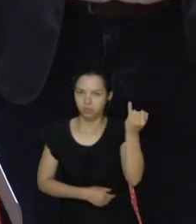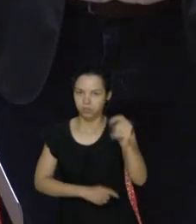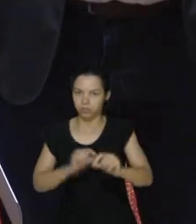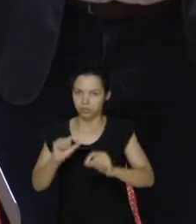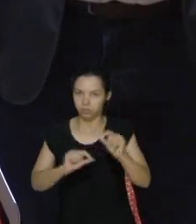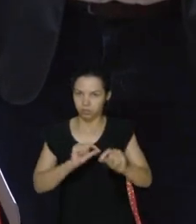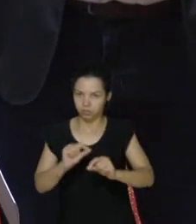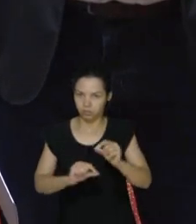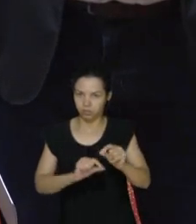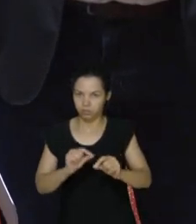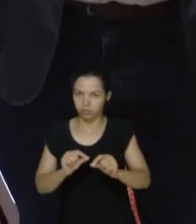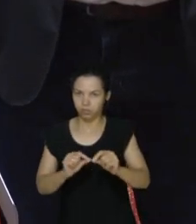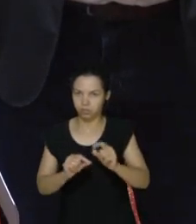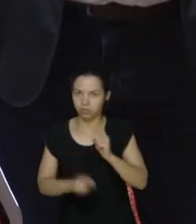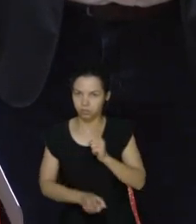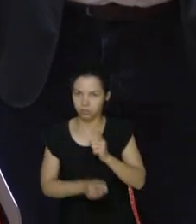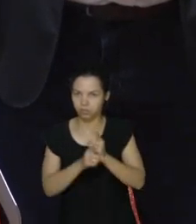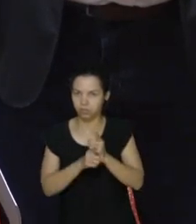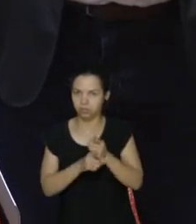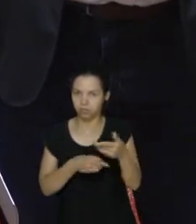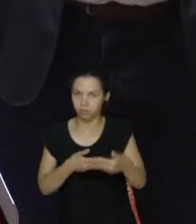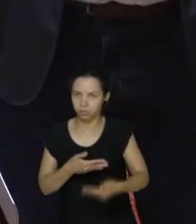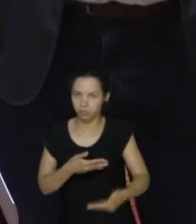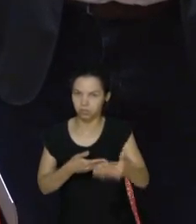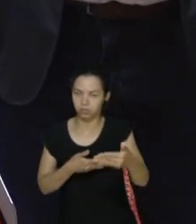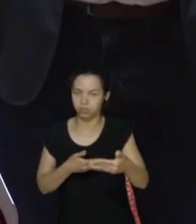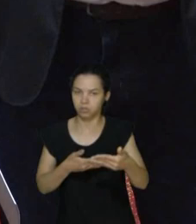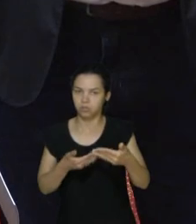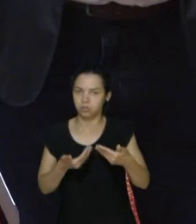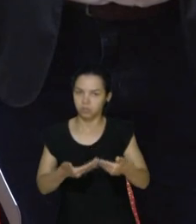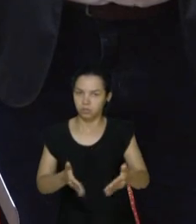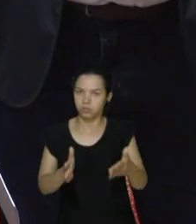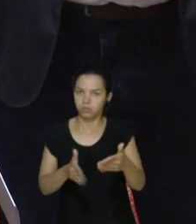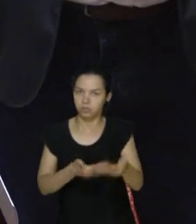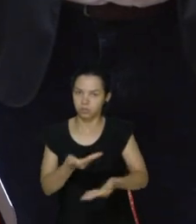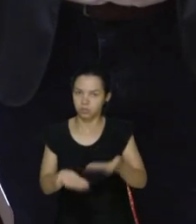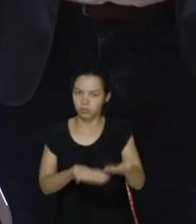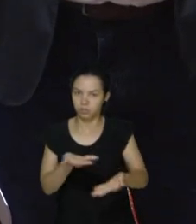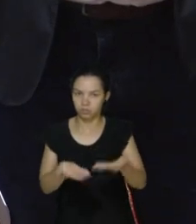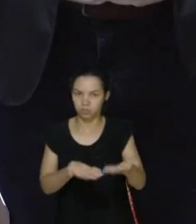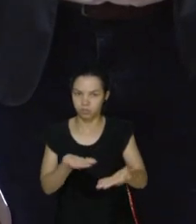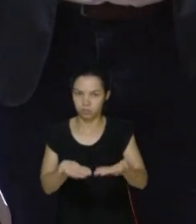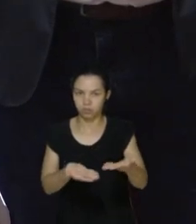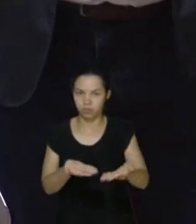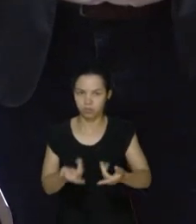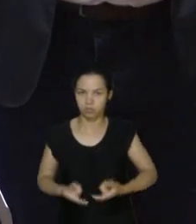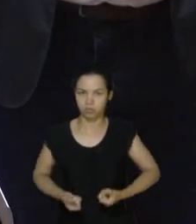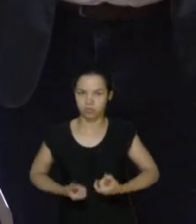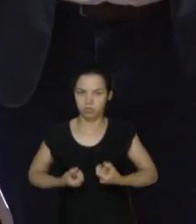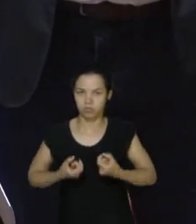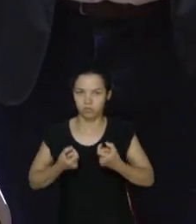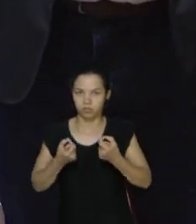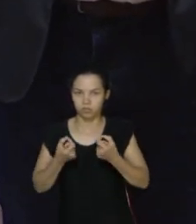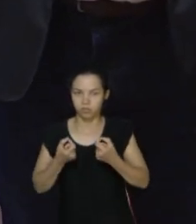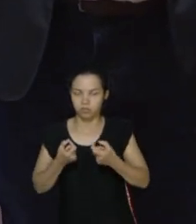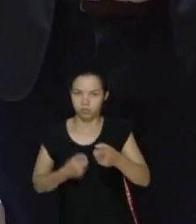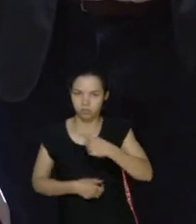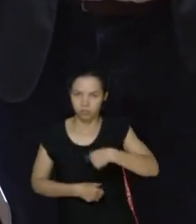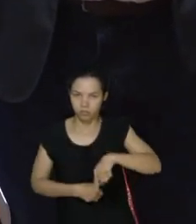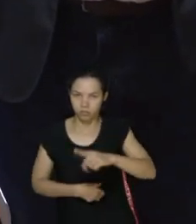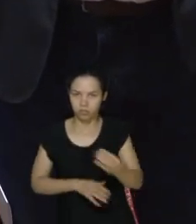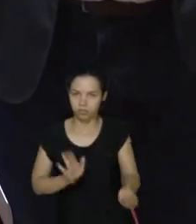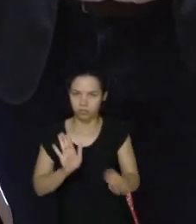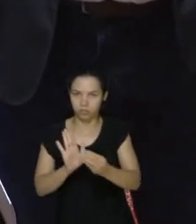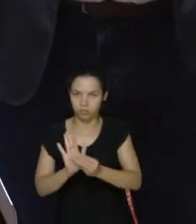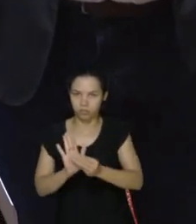questão do diagnóstico e o início do tratamento do câncer. E nós colocamos no projeto